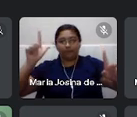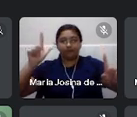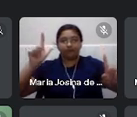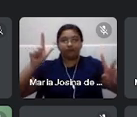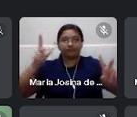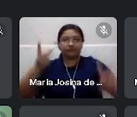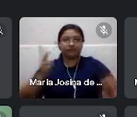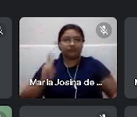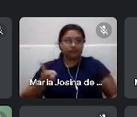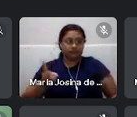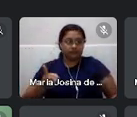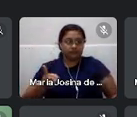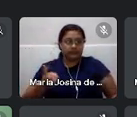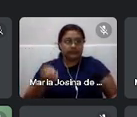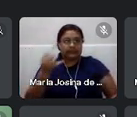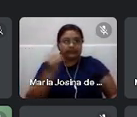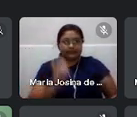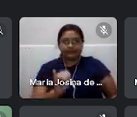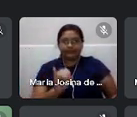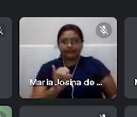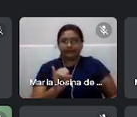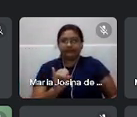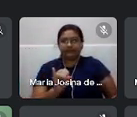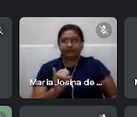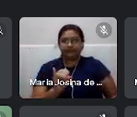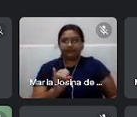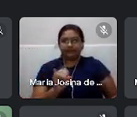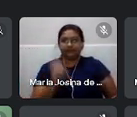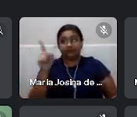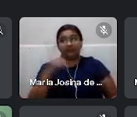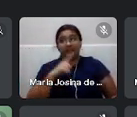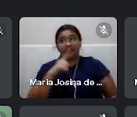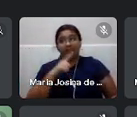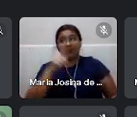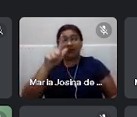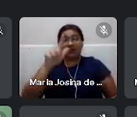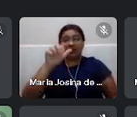e mesmo quando você tem um gabarito,